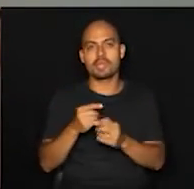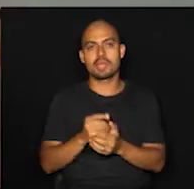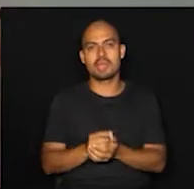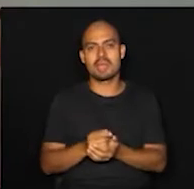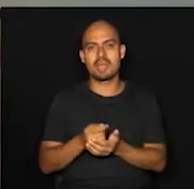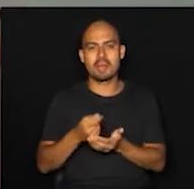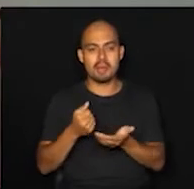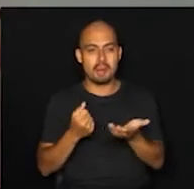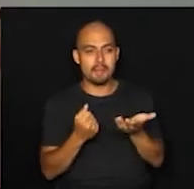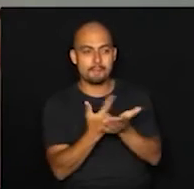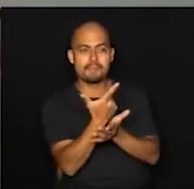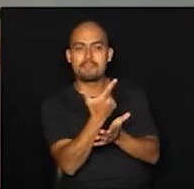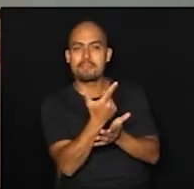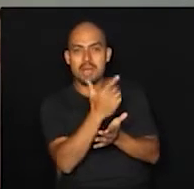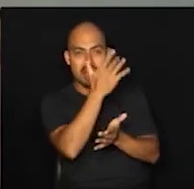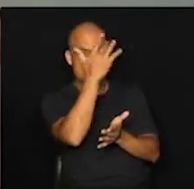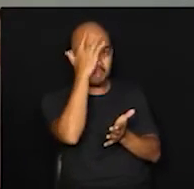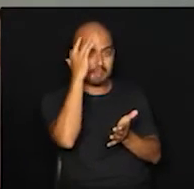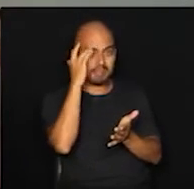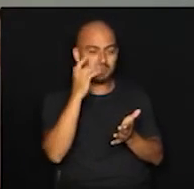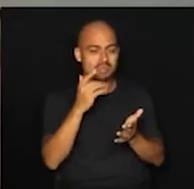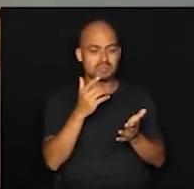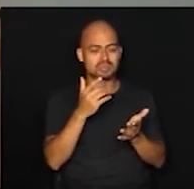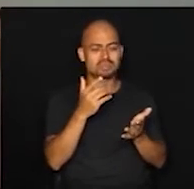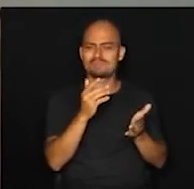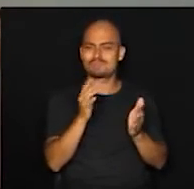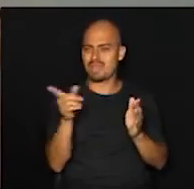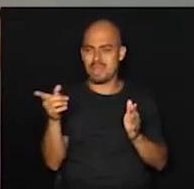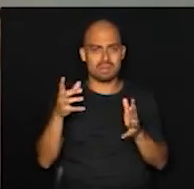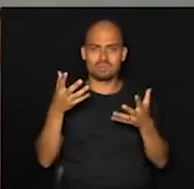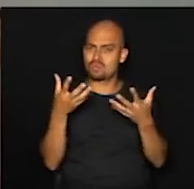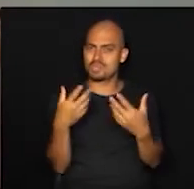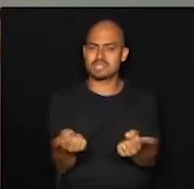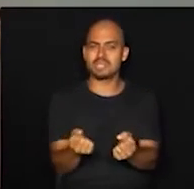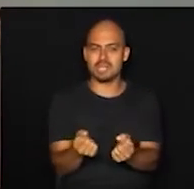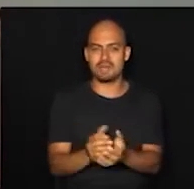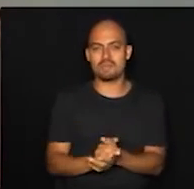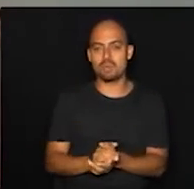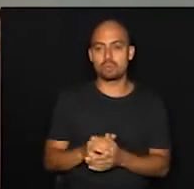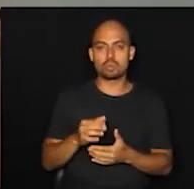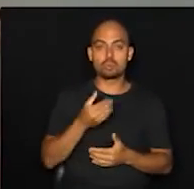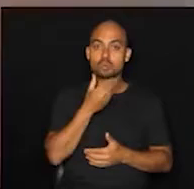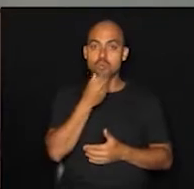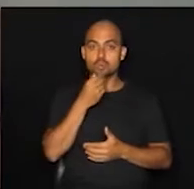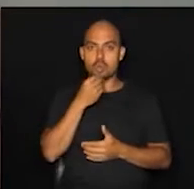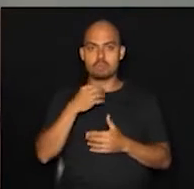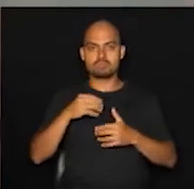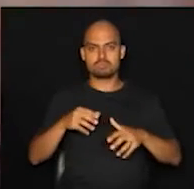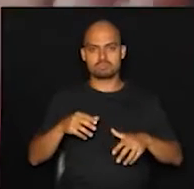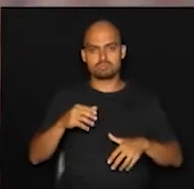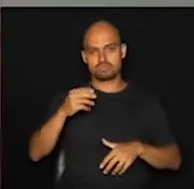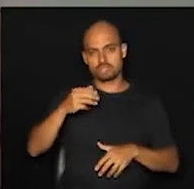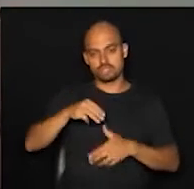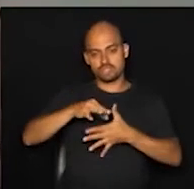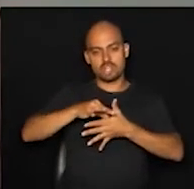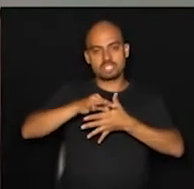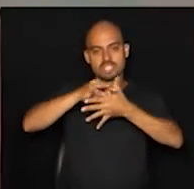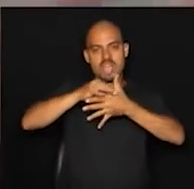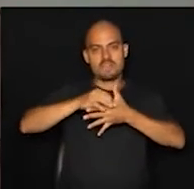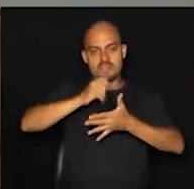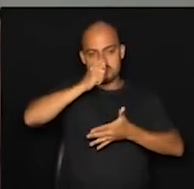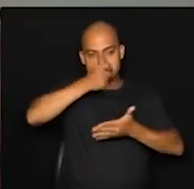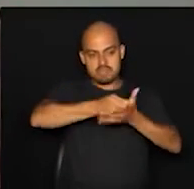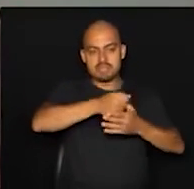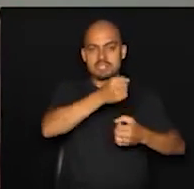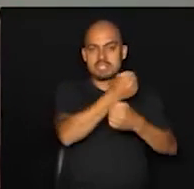os senhores de escravizados, né? E os senhores queriam a indenização. Então, ela e o conselheiro João Alfredo e